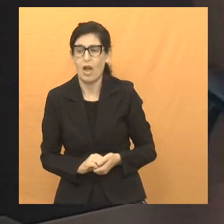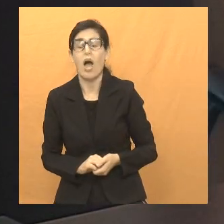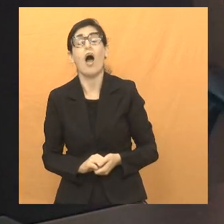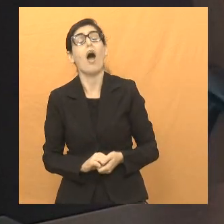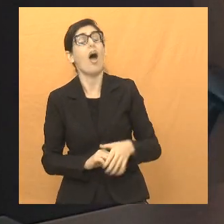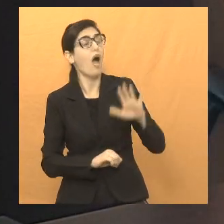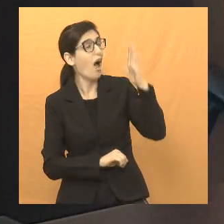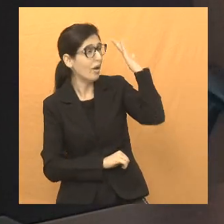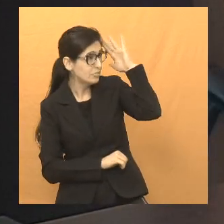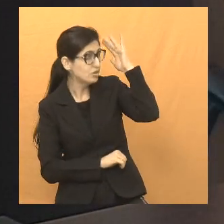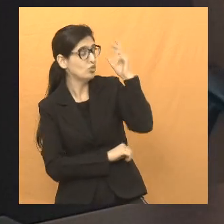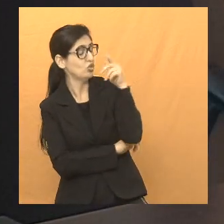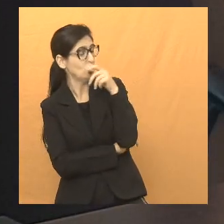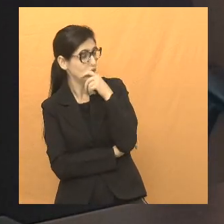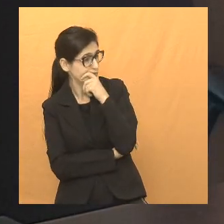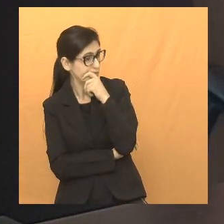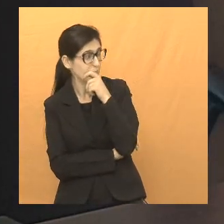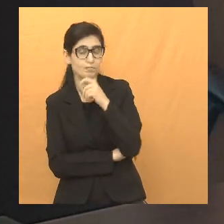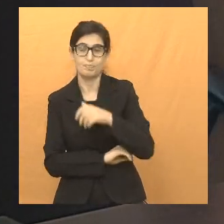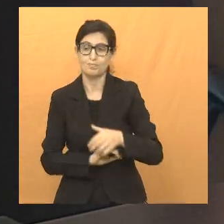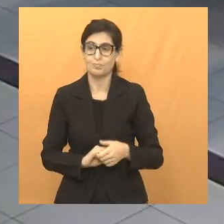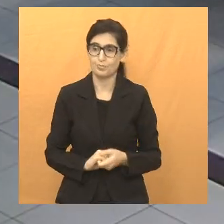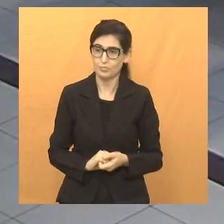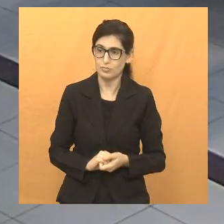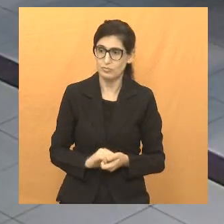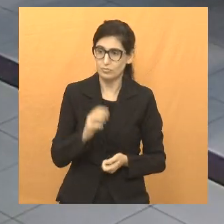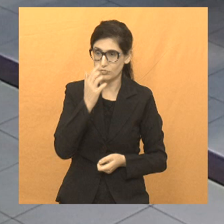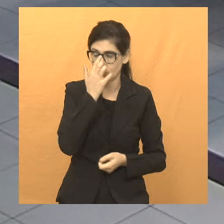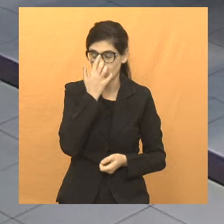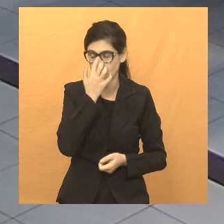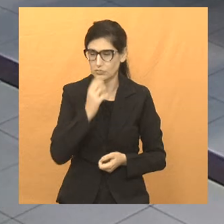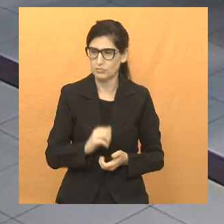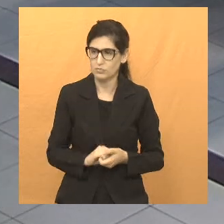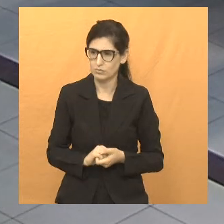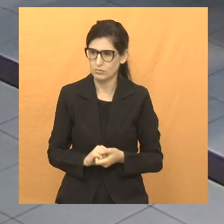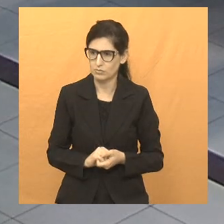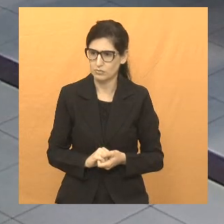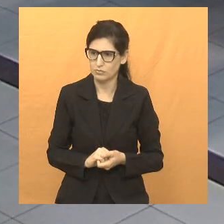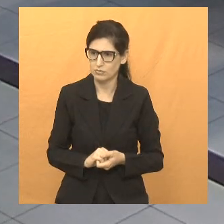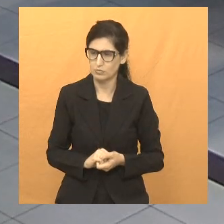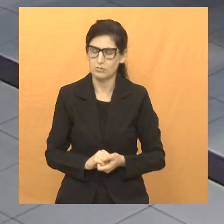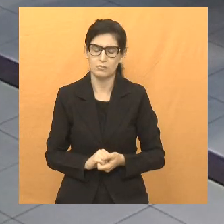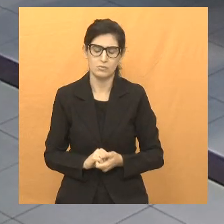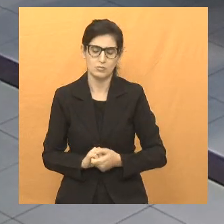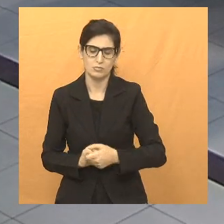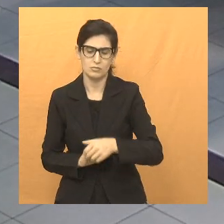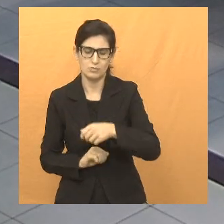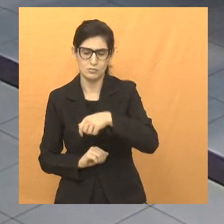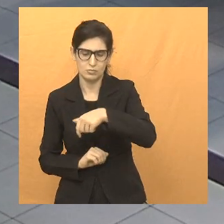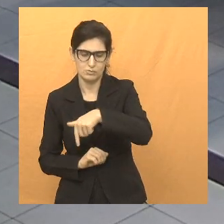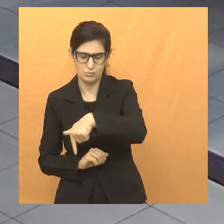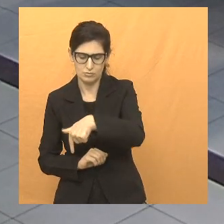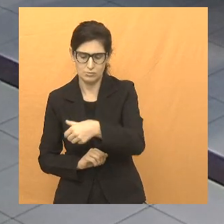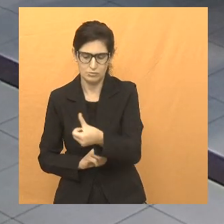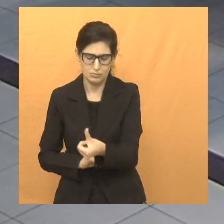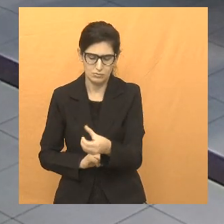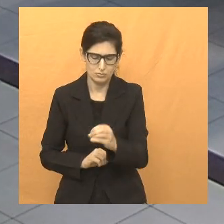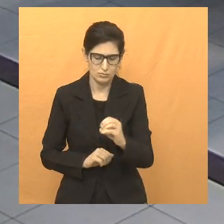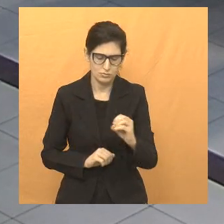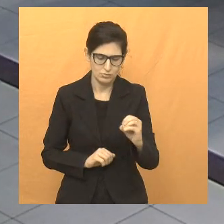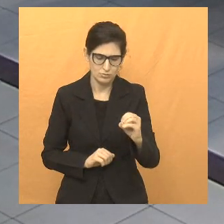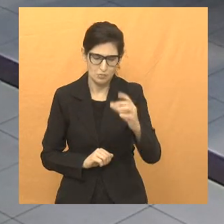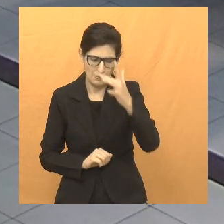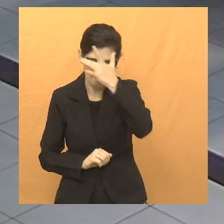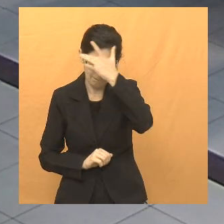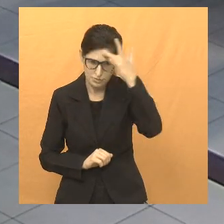resolutiva nesse caso, né? Sim, reduziu para 760 atendimentos no quadrimestre,